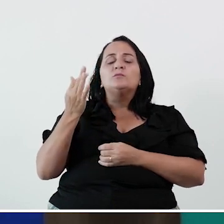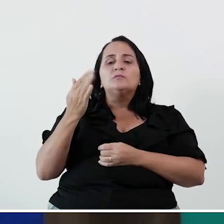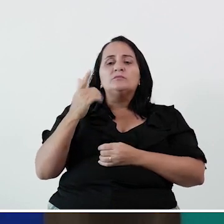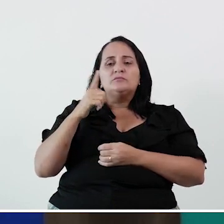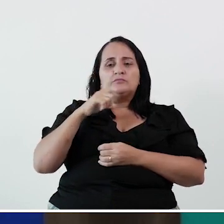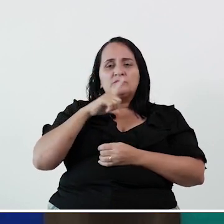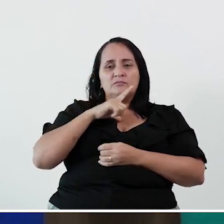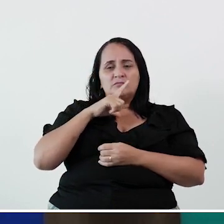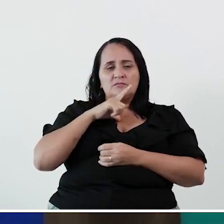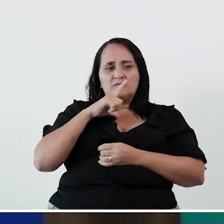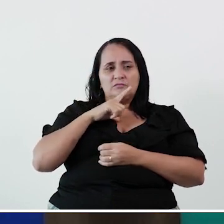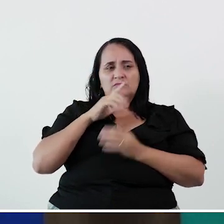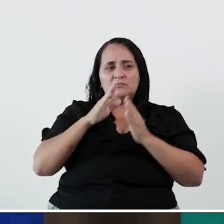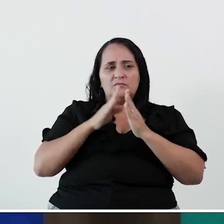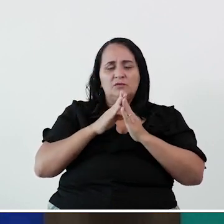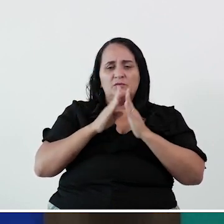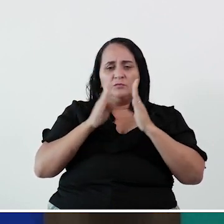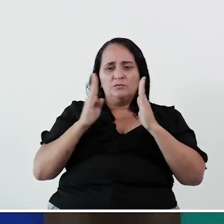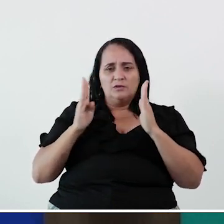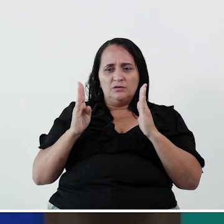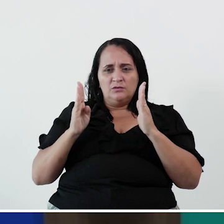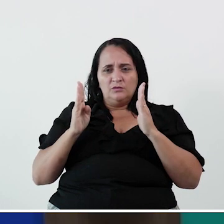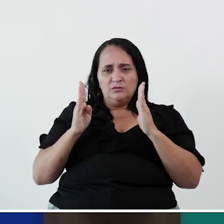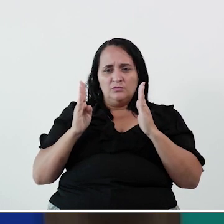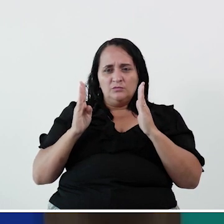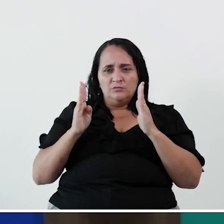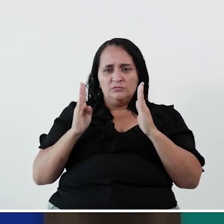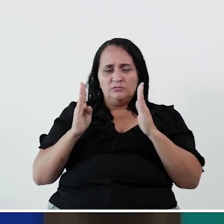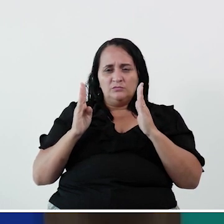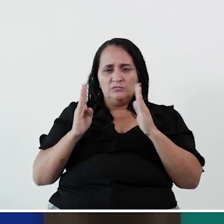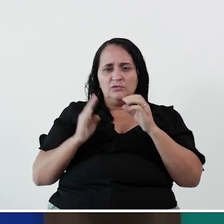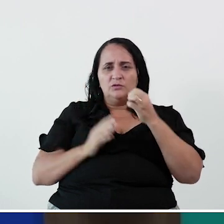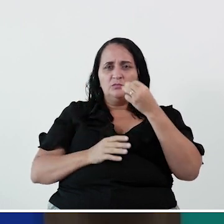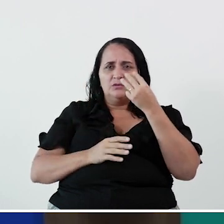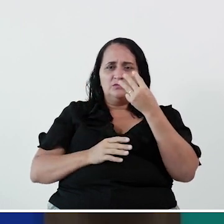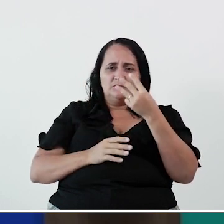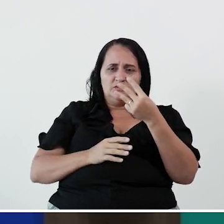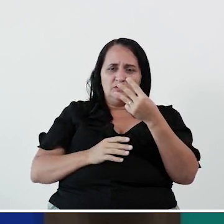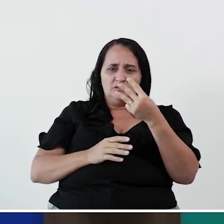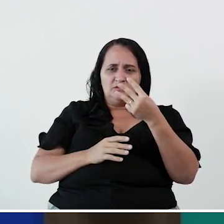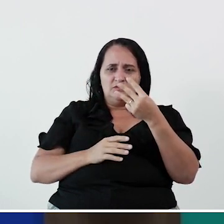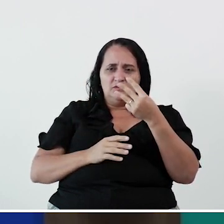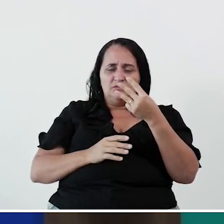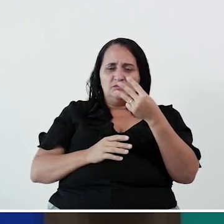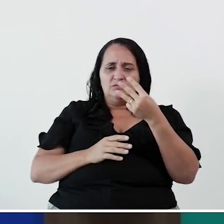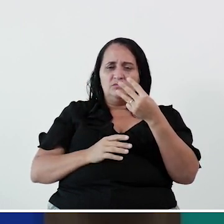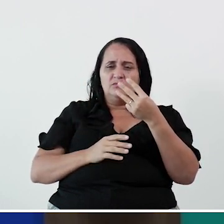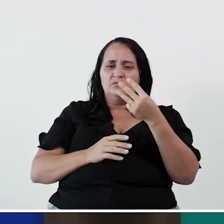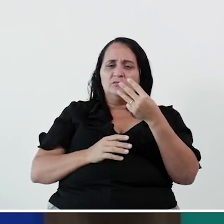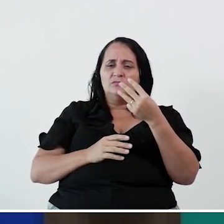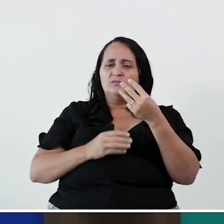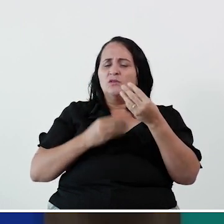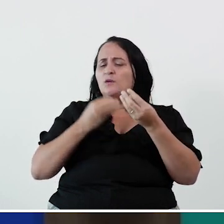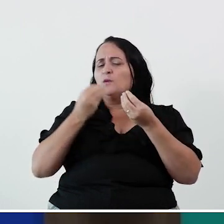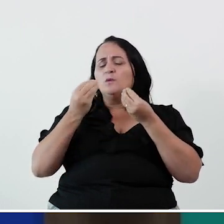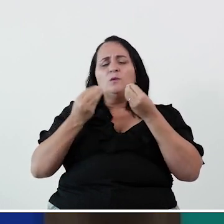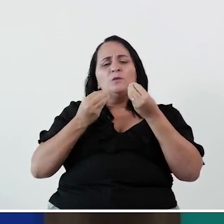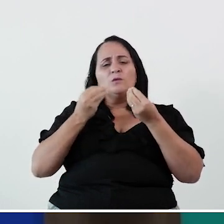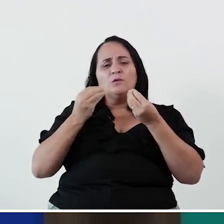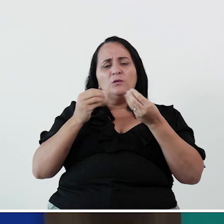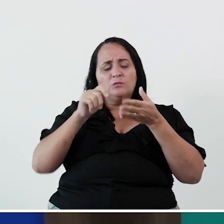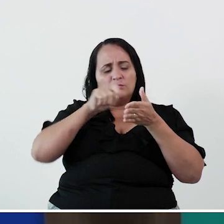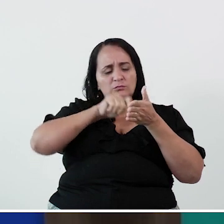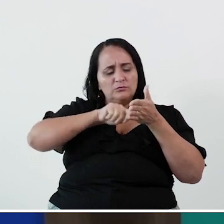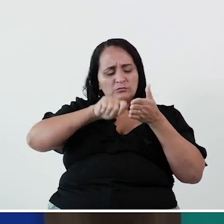dessa dízima? Um algarismo, que é o número 3. Como escrever